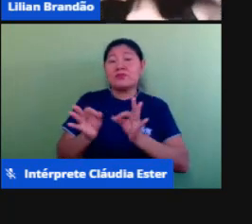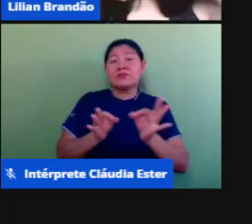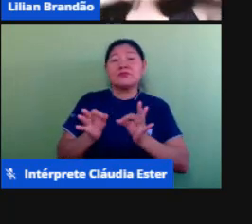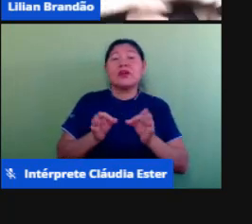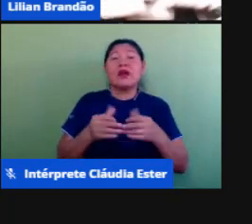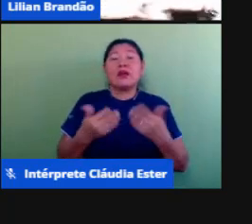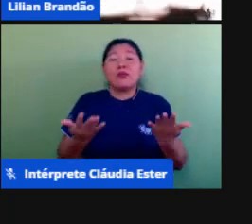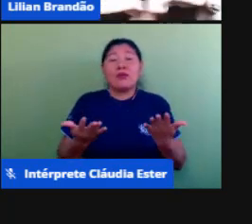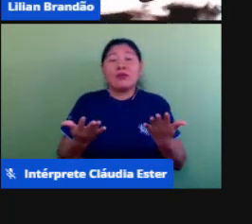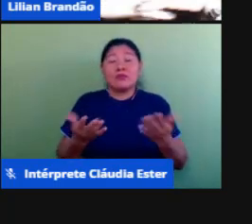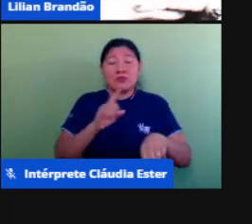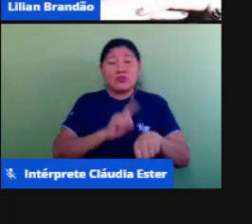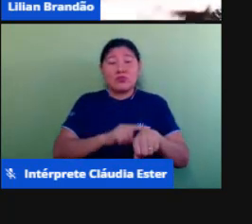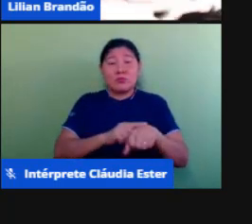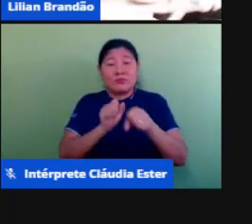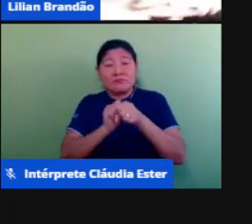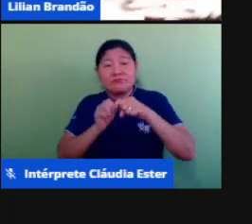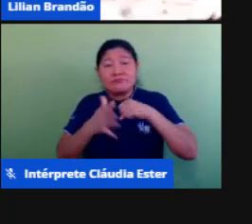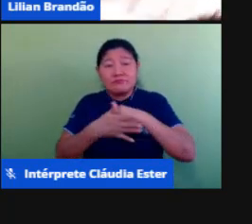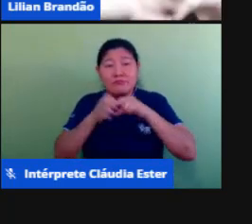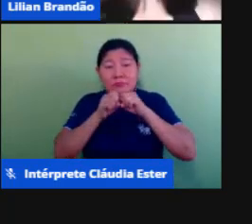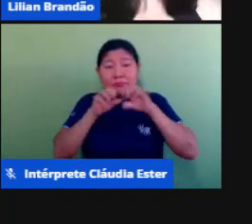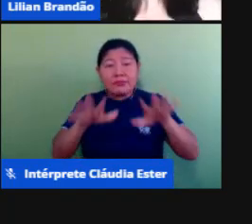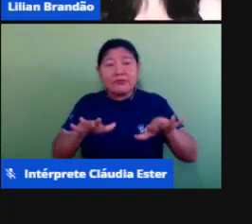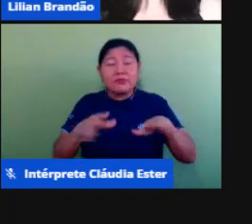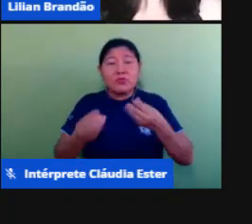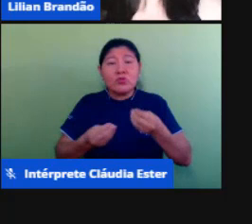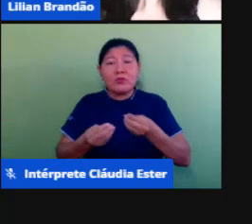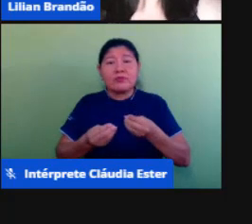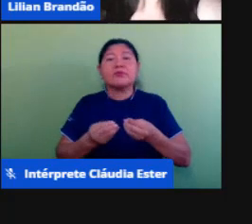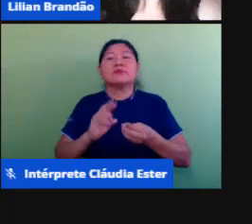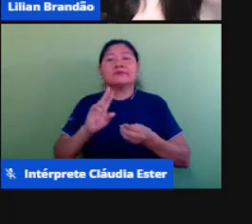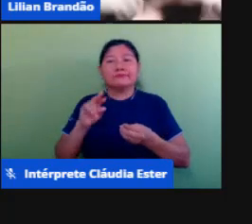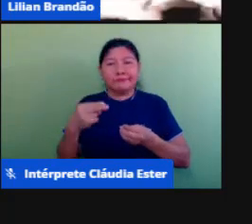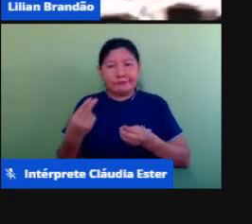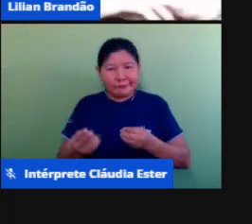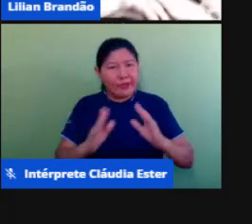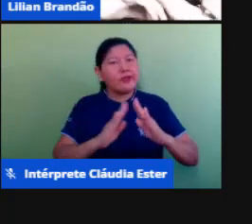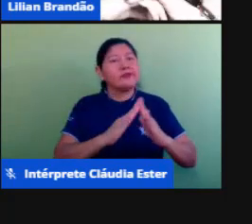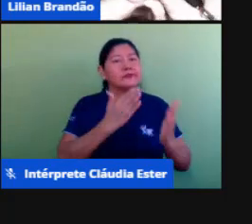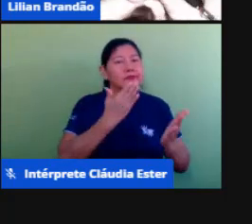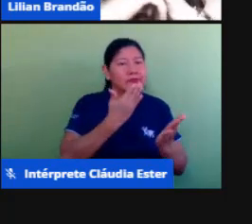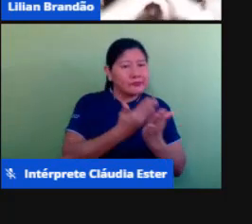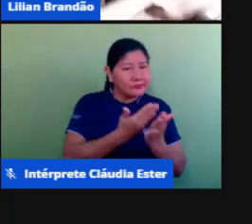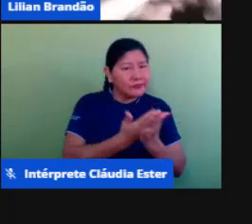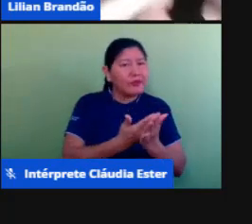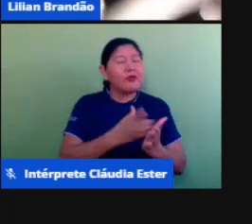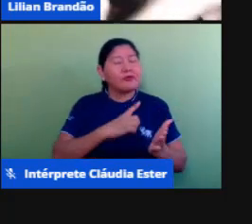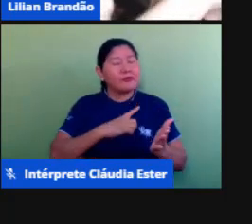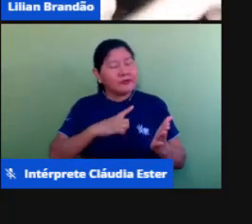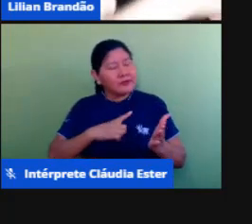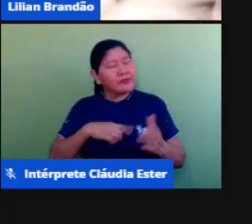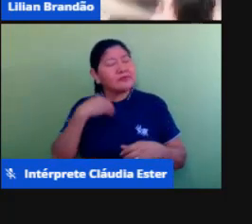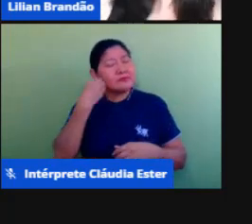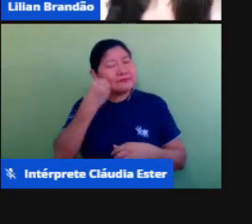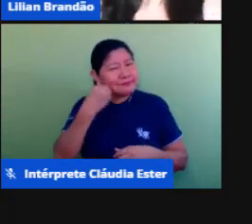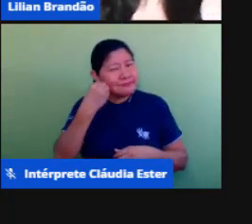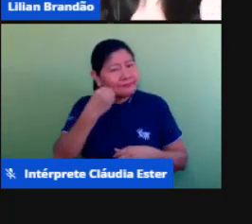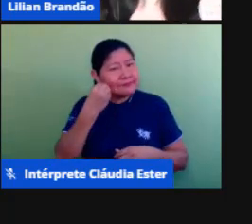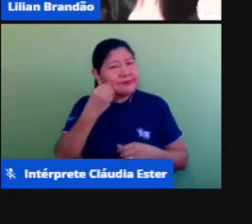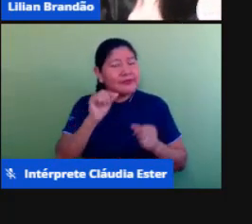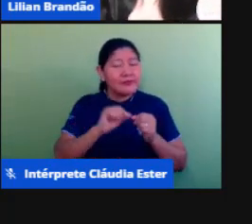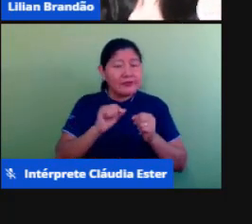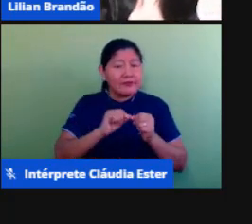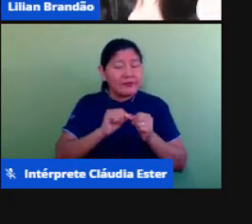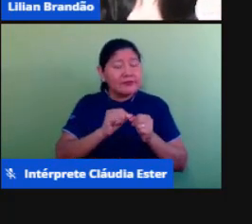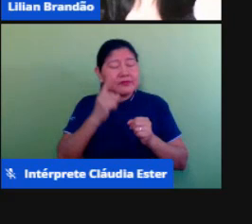pandemia. A unidade já tem como praxe a adoção da avaliação formativa, né? Nós já acompanhamos o